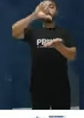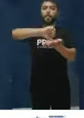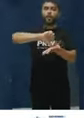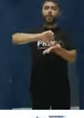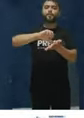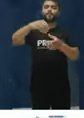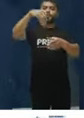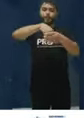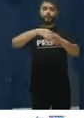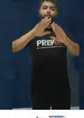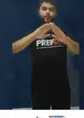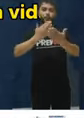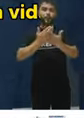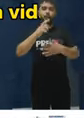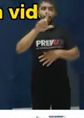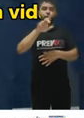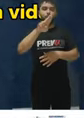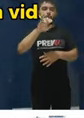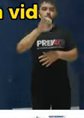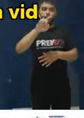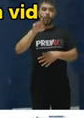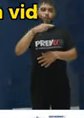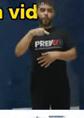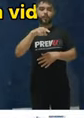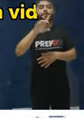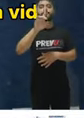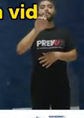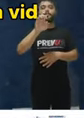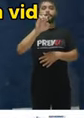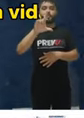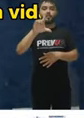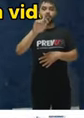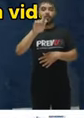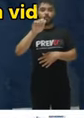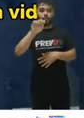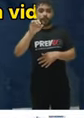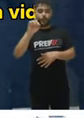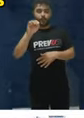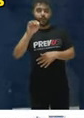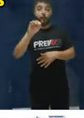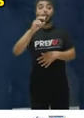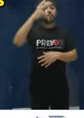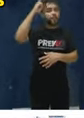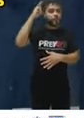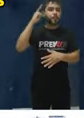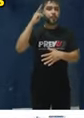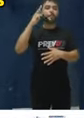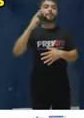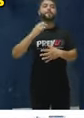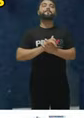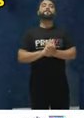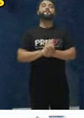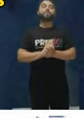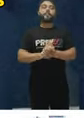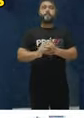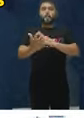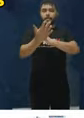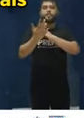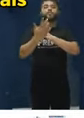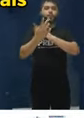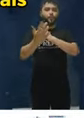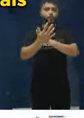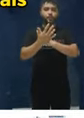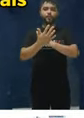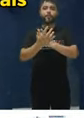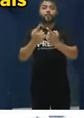terceiro ano do ensino médio e o Prevup me influenciou bastante assim, na minha vida, porque além de ter me ajudado nos estudos na época